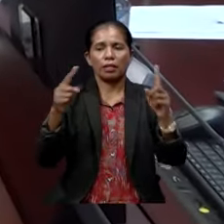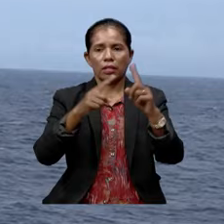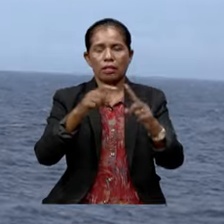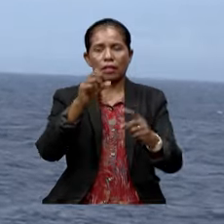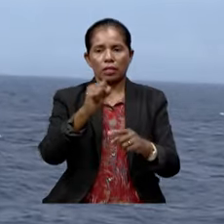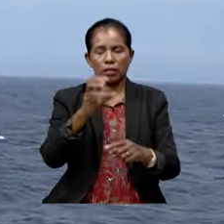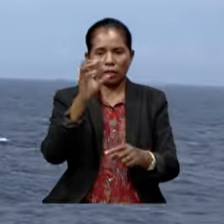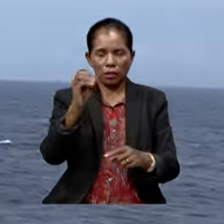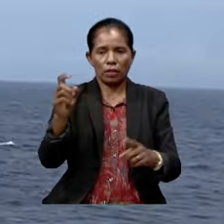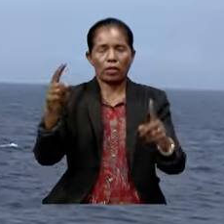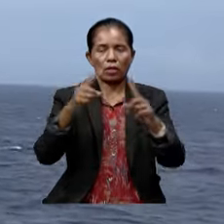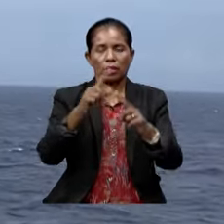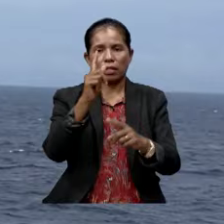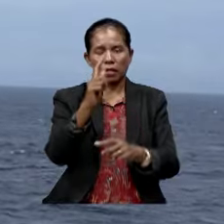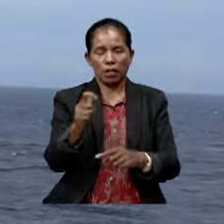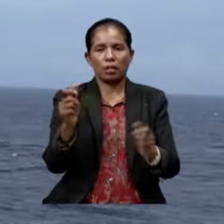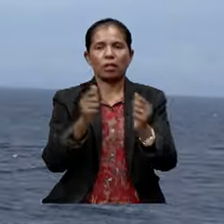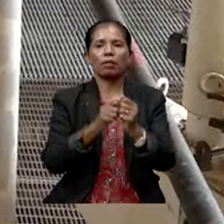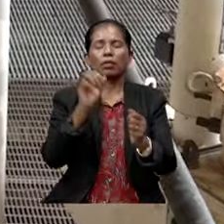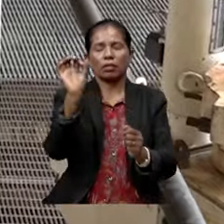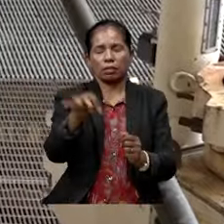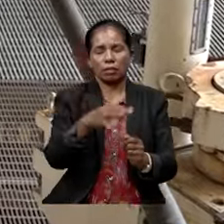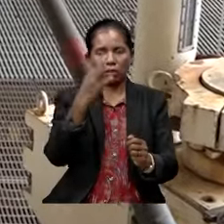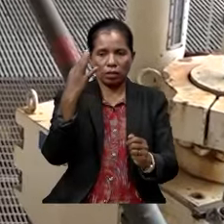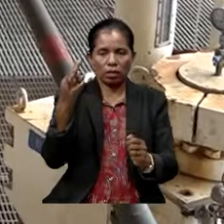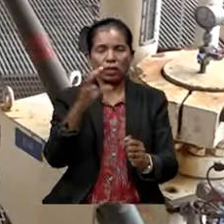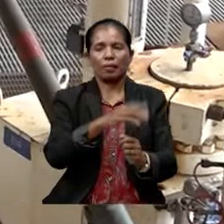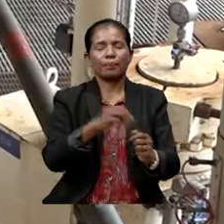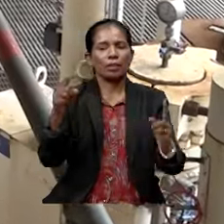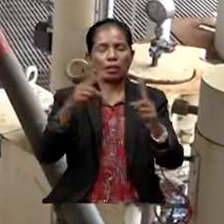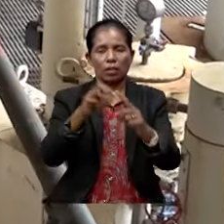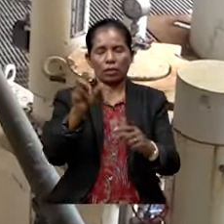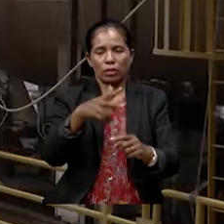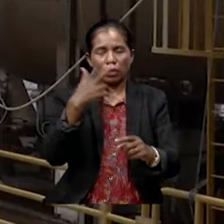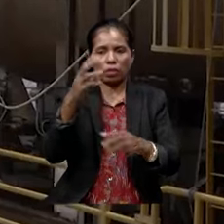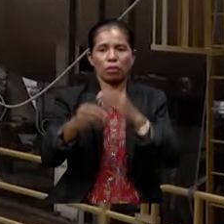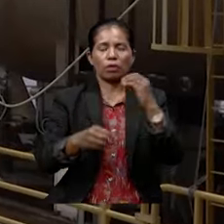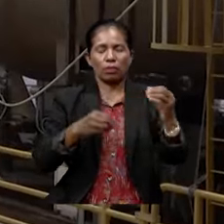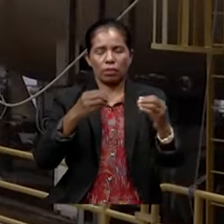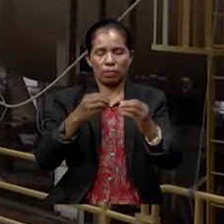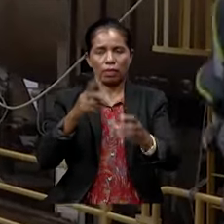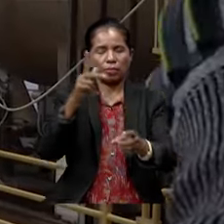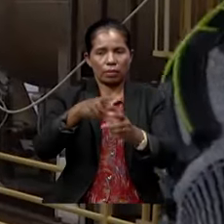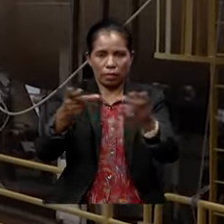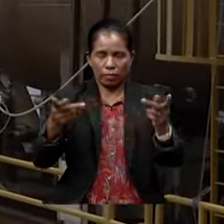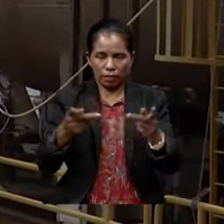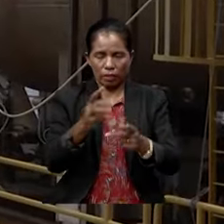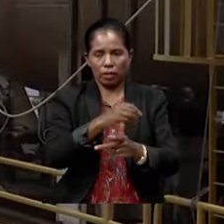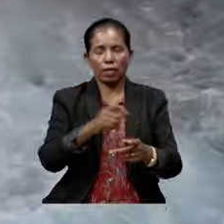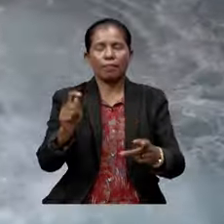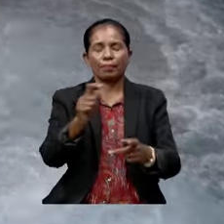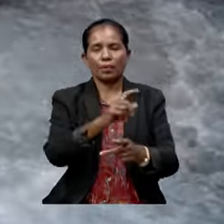SO traço T Sanulu Recensia traço Sanulu Recentolo Conabacampo Baiundan. Timorgep Nudar